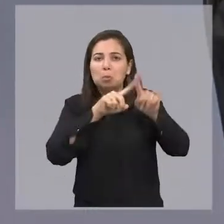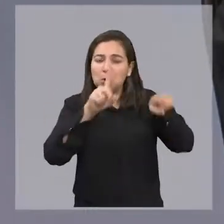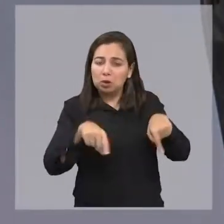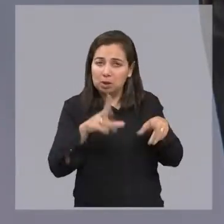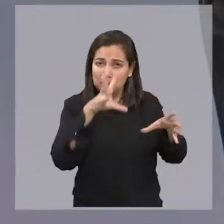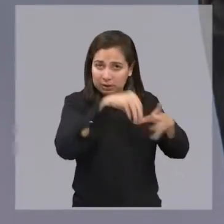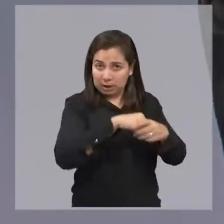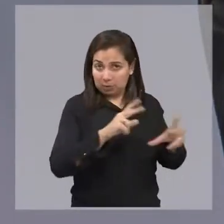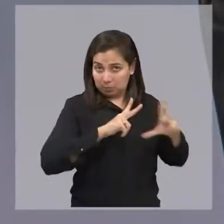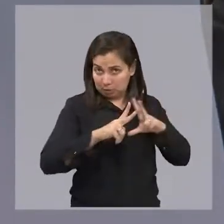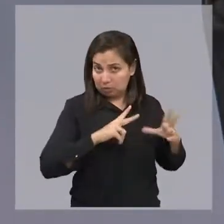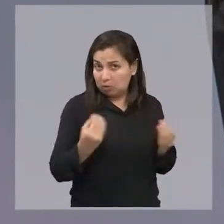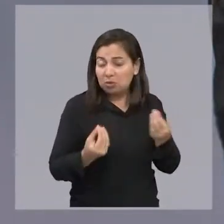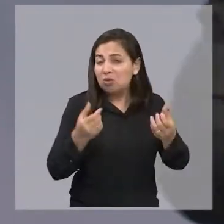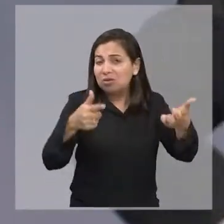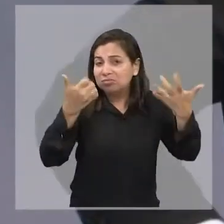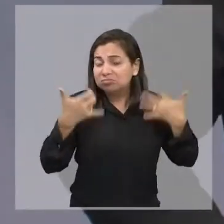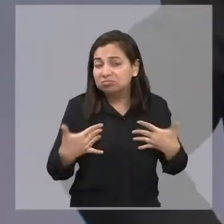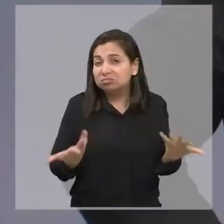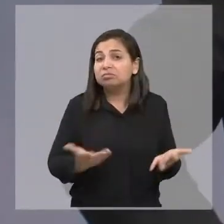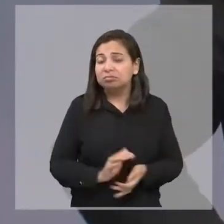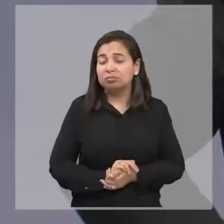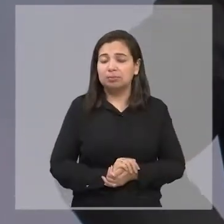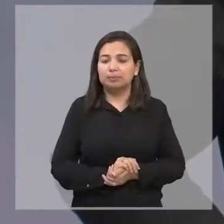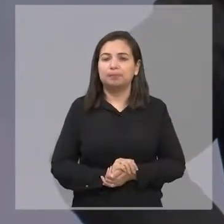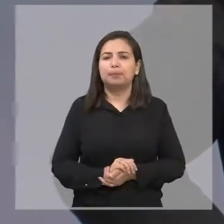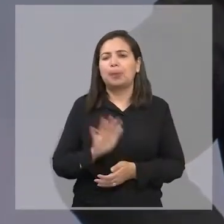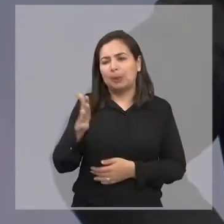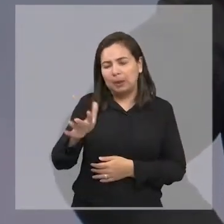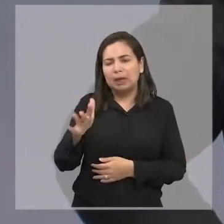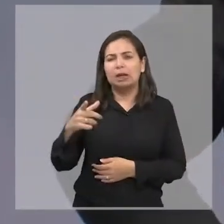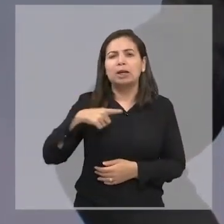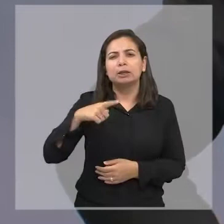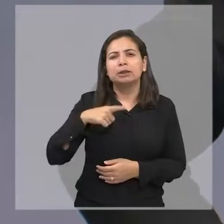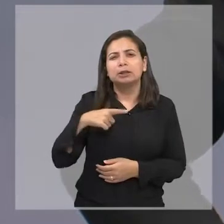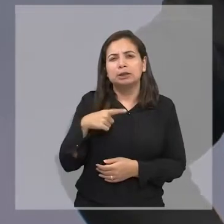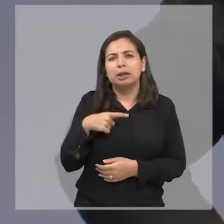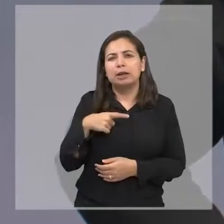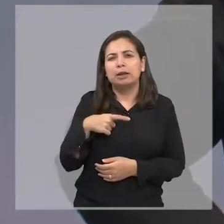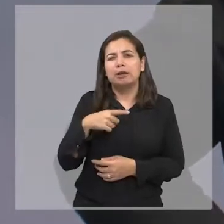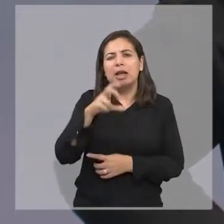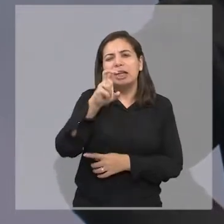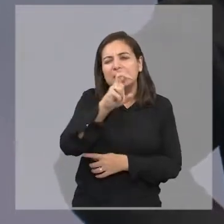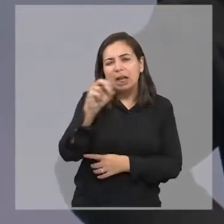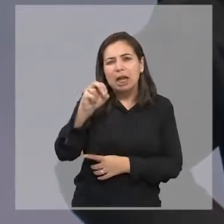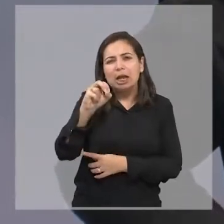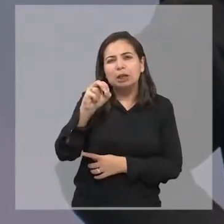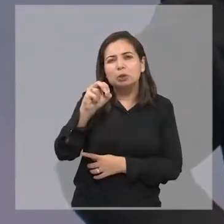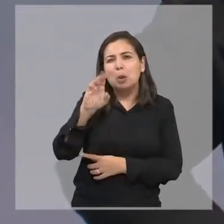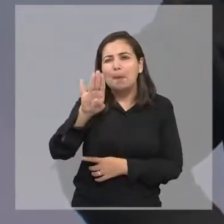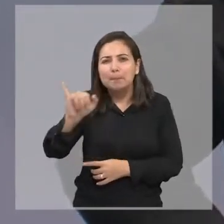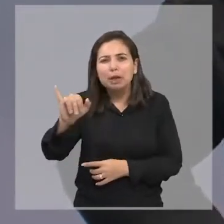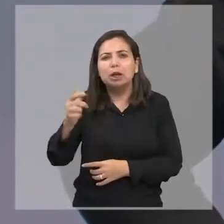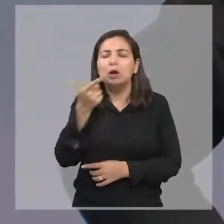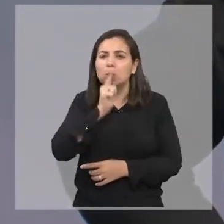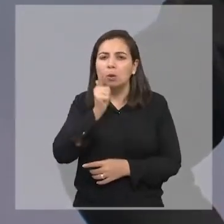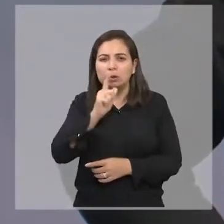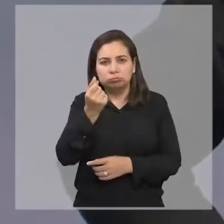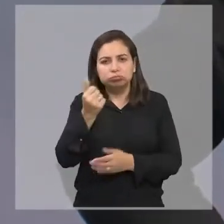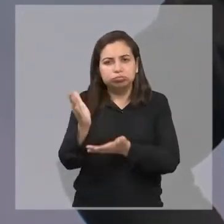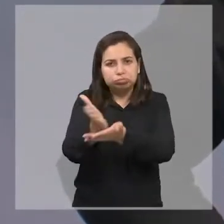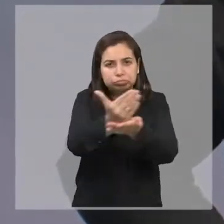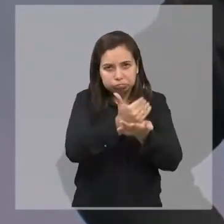você pegasse e vendesse as universidades, 83 universidades federais, 90 universidades, arrecadasse aí 500 bilhões, você poderia